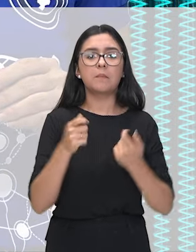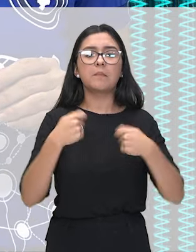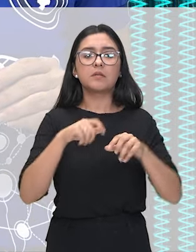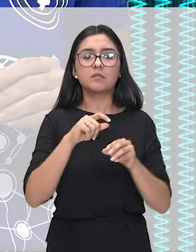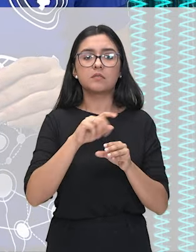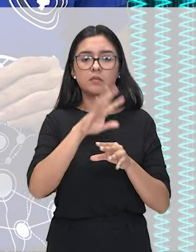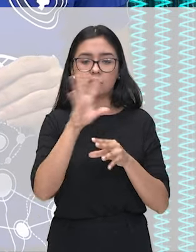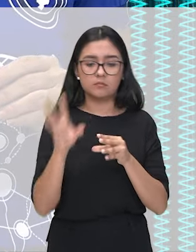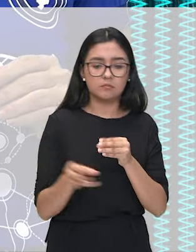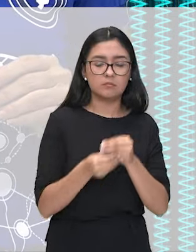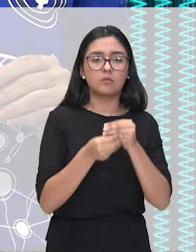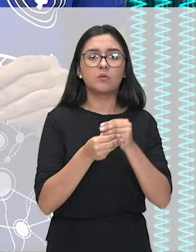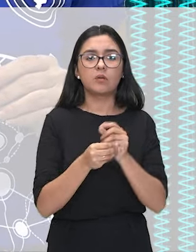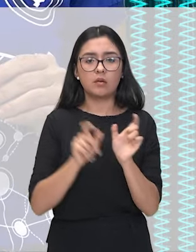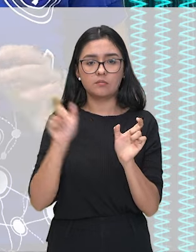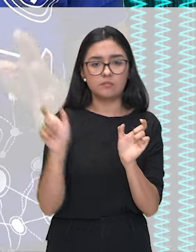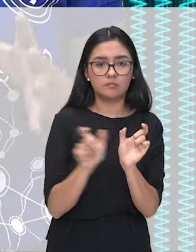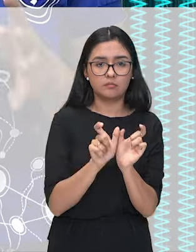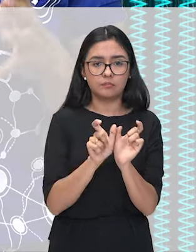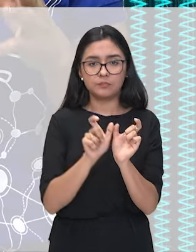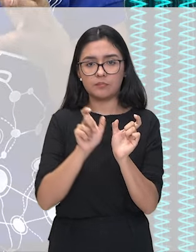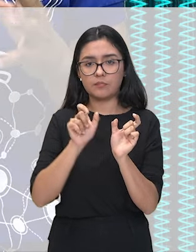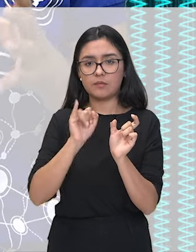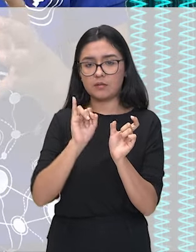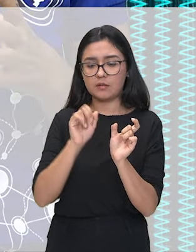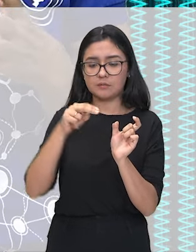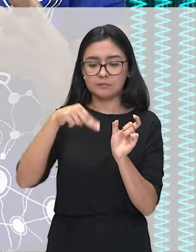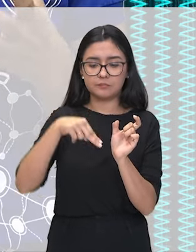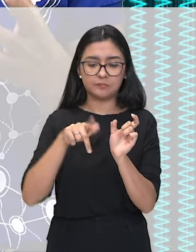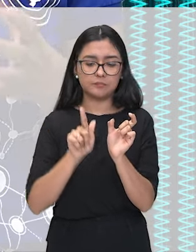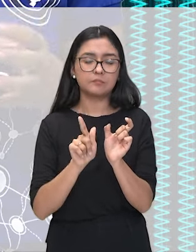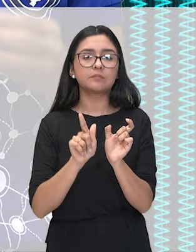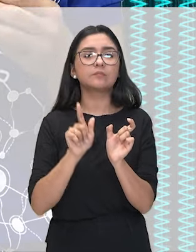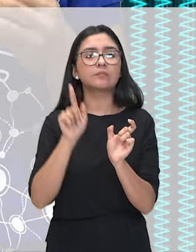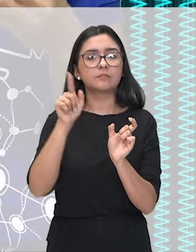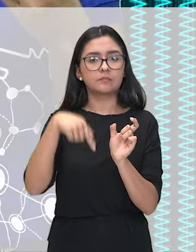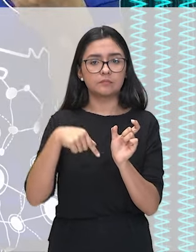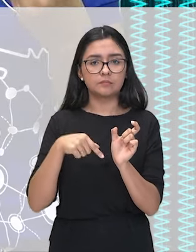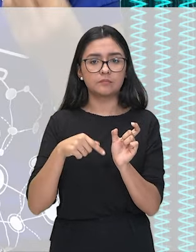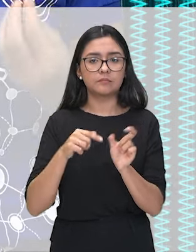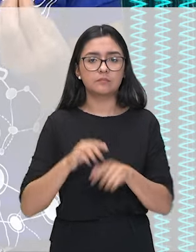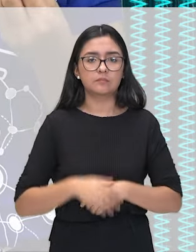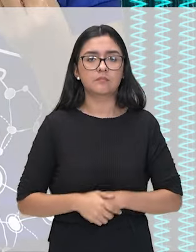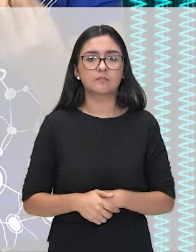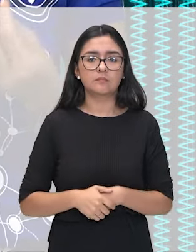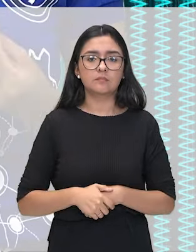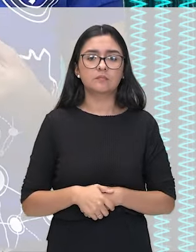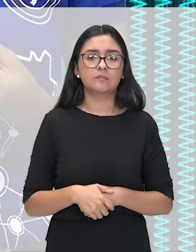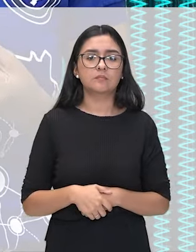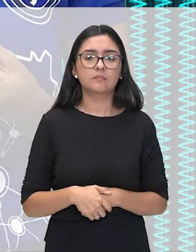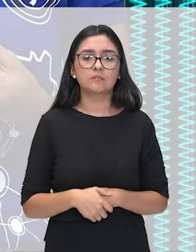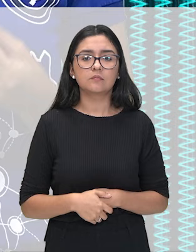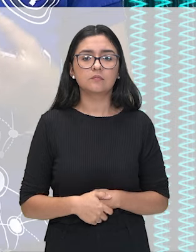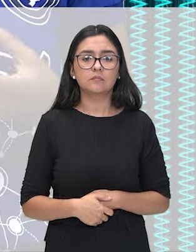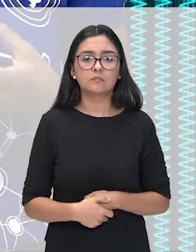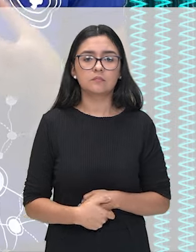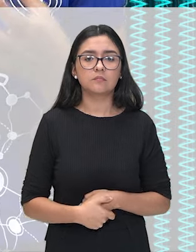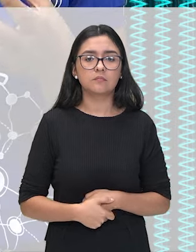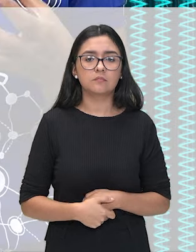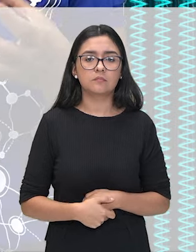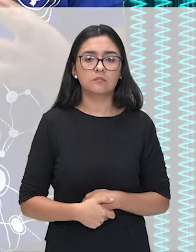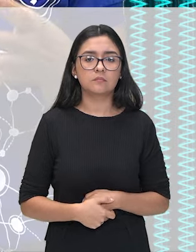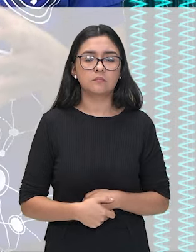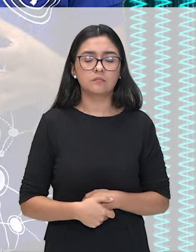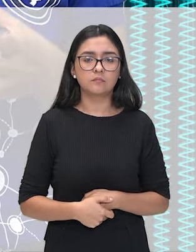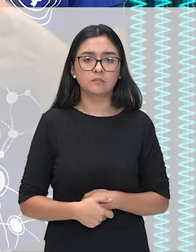ing aqui não pode faltar por qu ele que dá essa ideia de movimento and indo indo